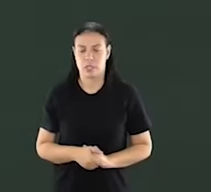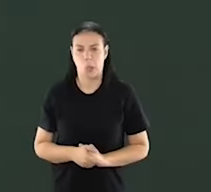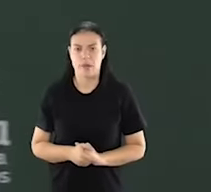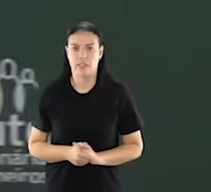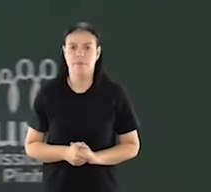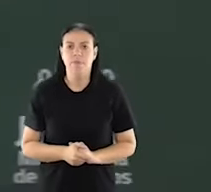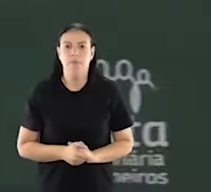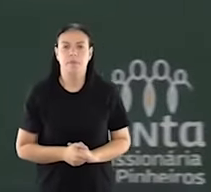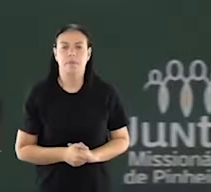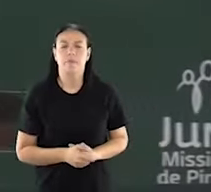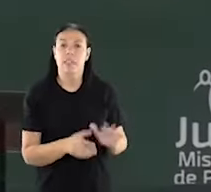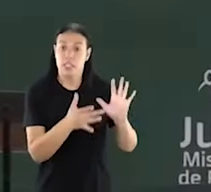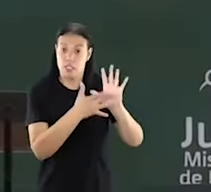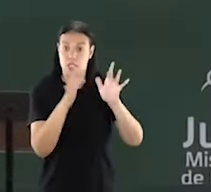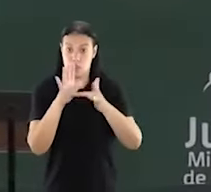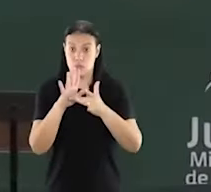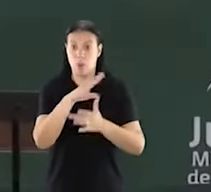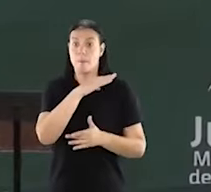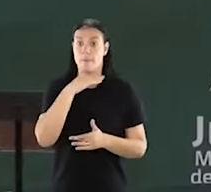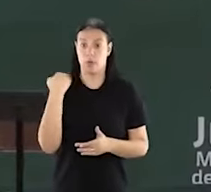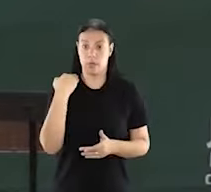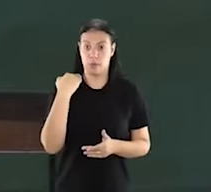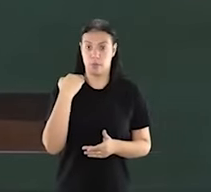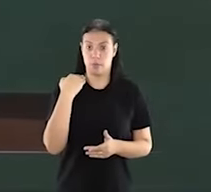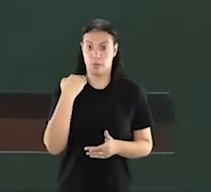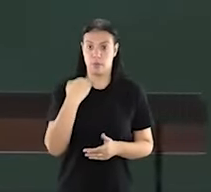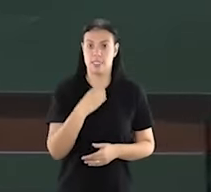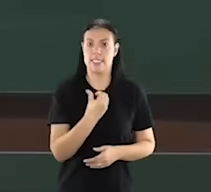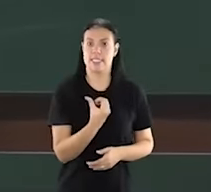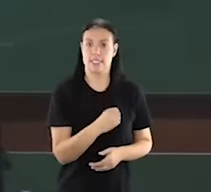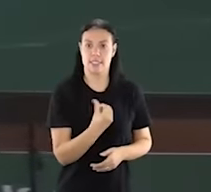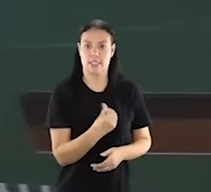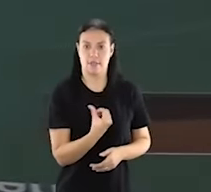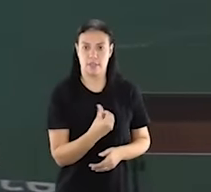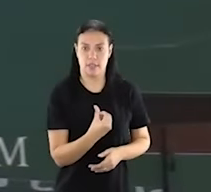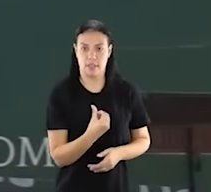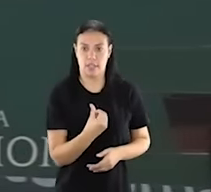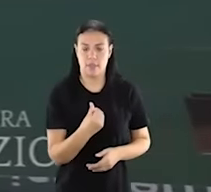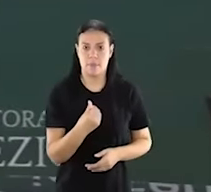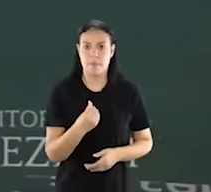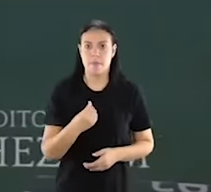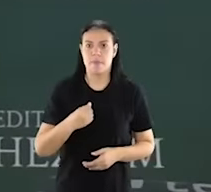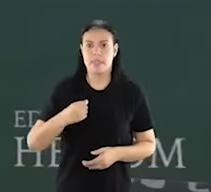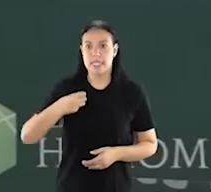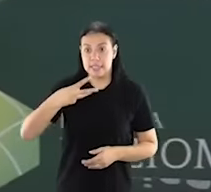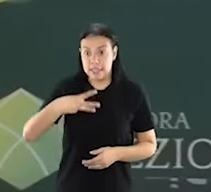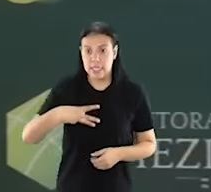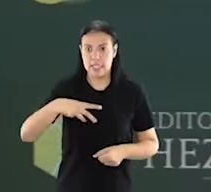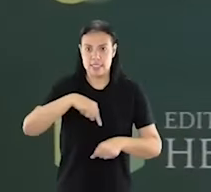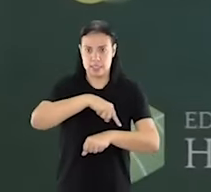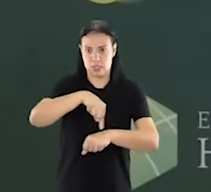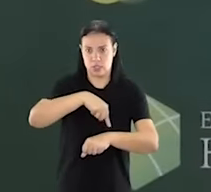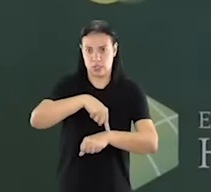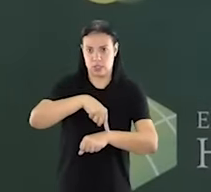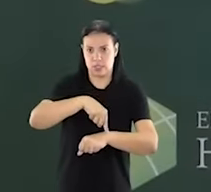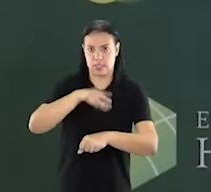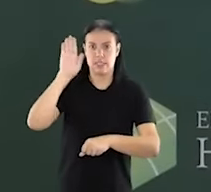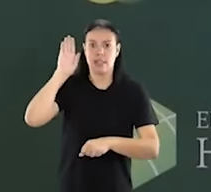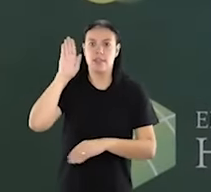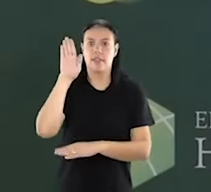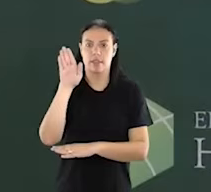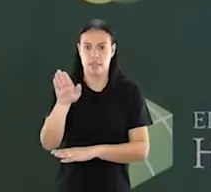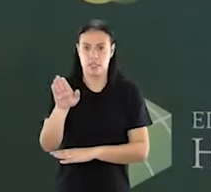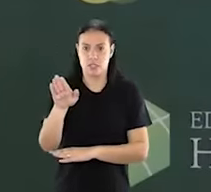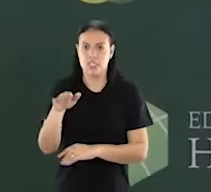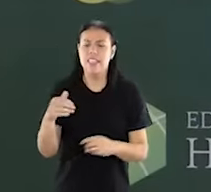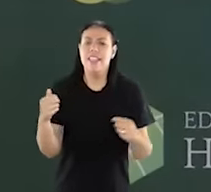sexta-feira, 3 horas da tarde. Jesus foi sepultado no mesmo dia, e teria que